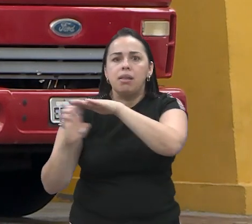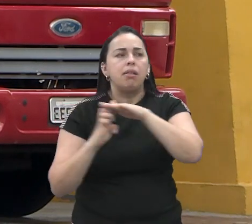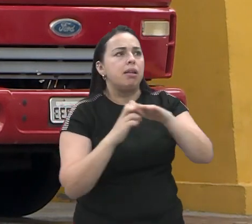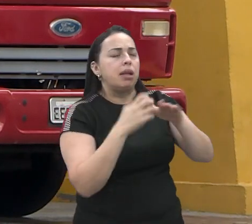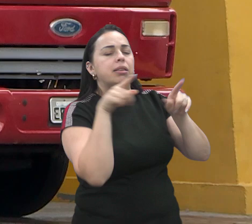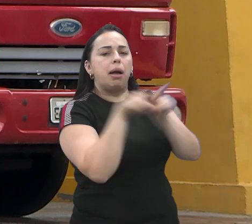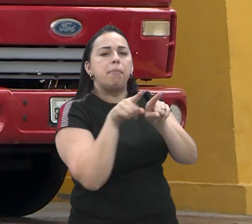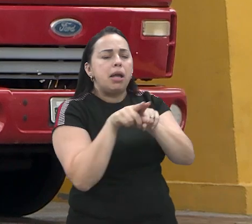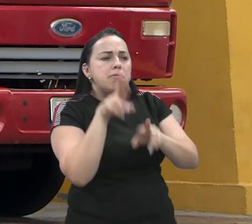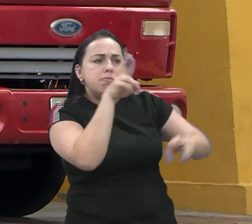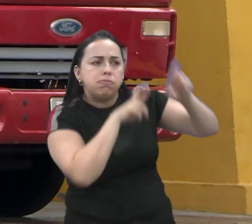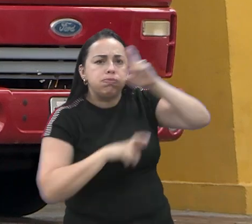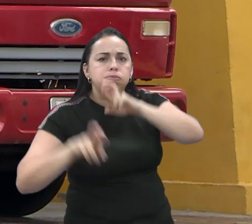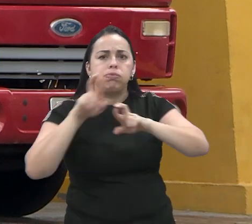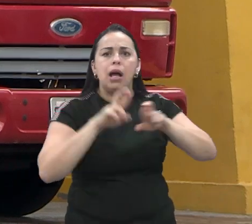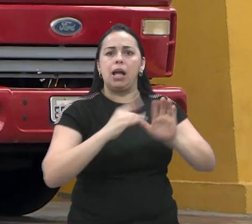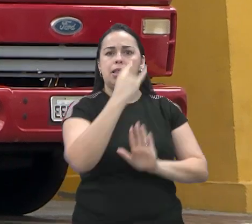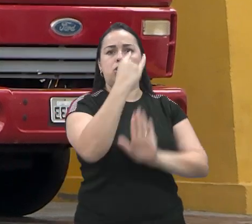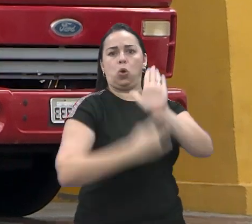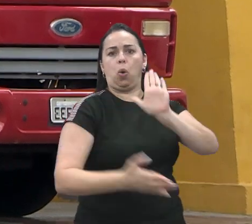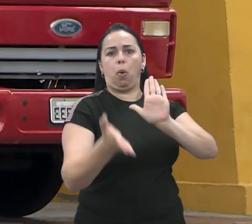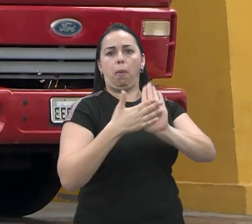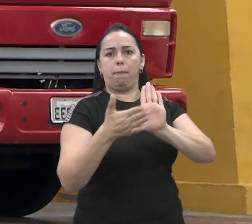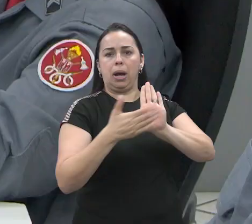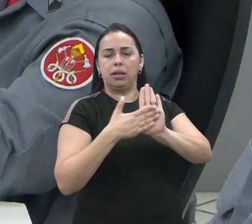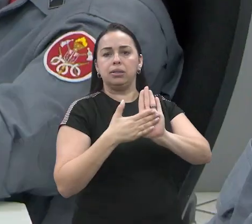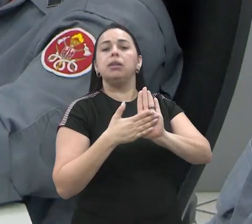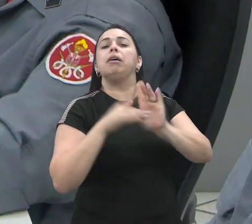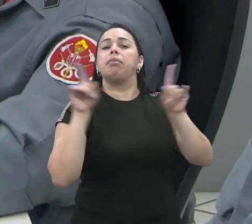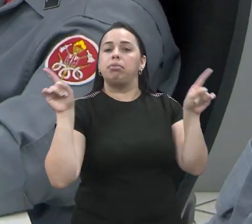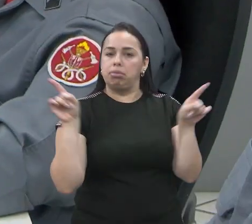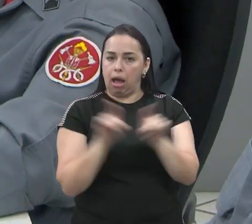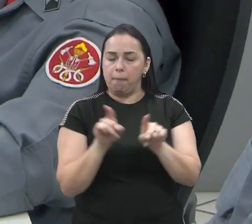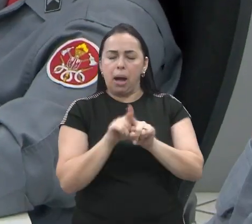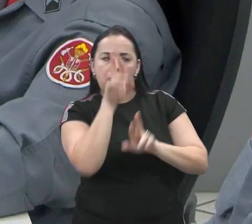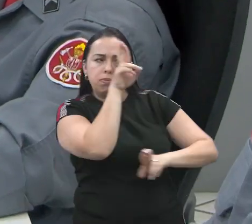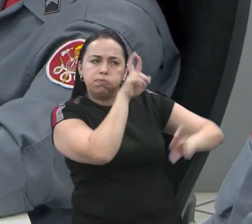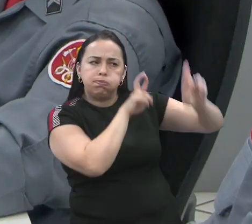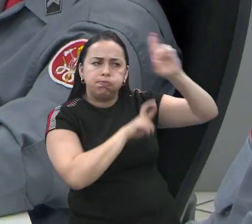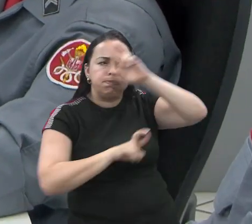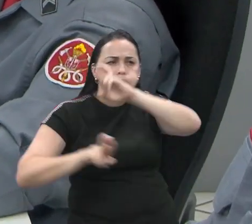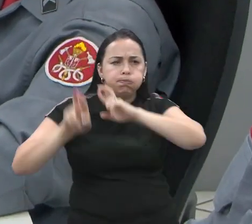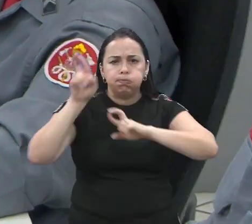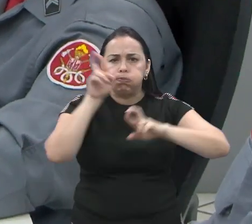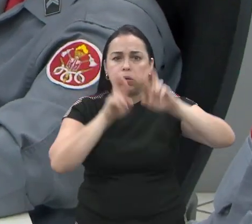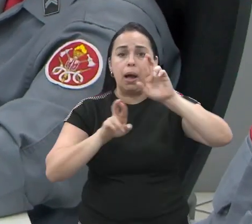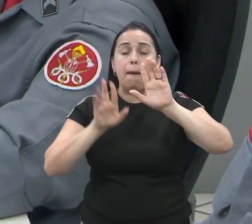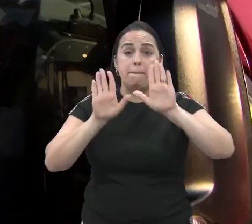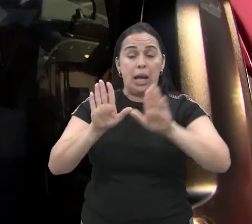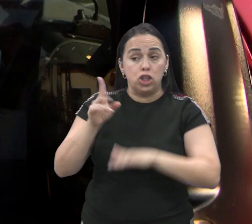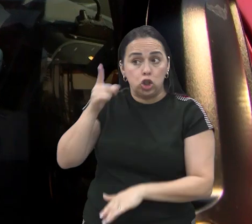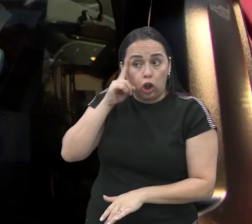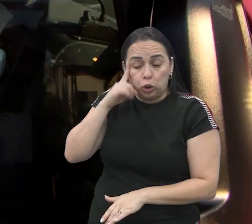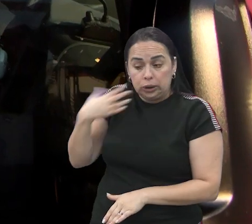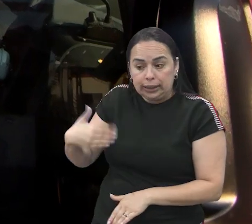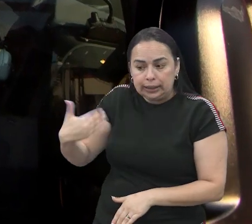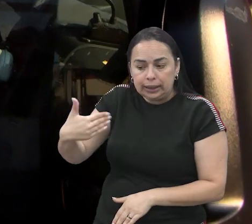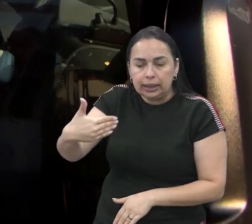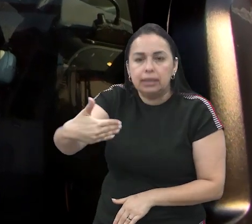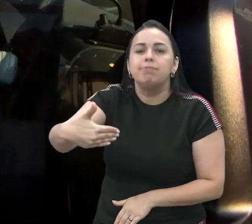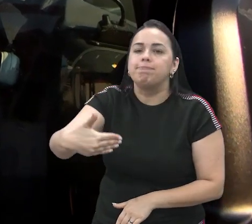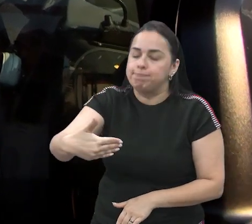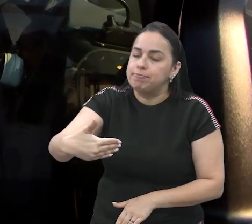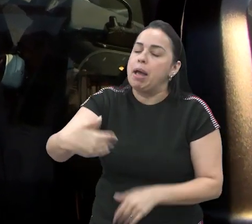o risco de ocorrências envolvendo descargas elétricas também faz parte da inspeção visual. Mas no dia a